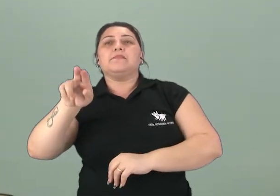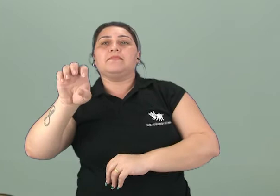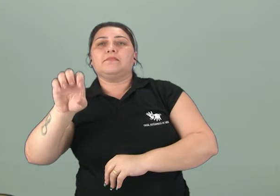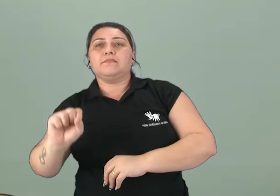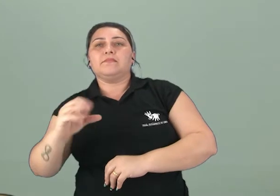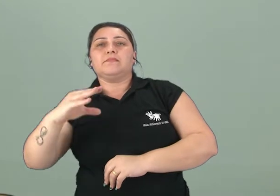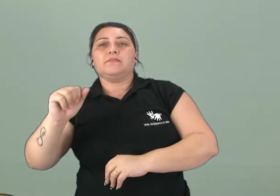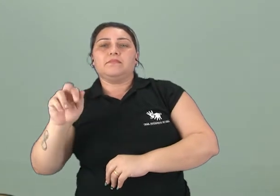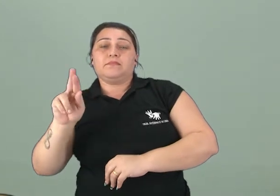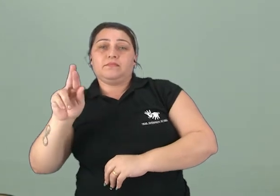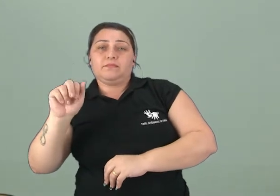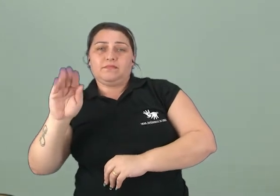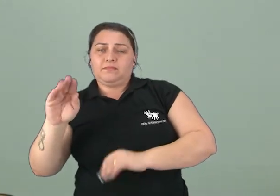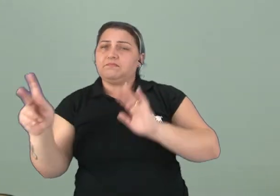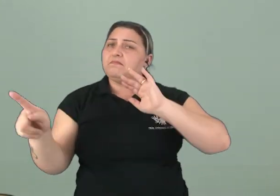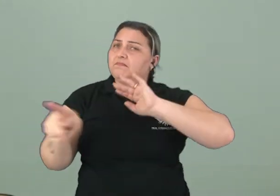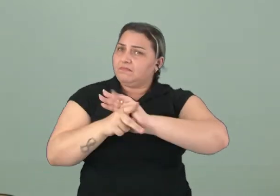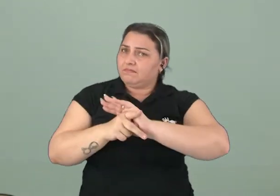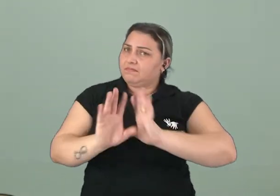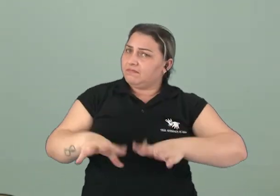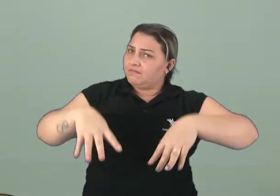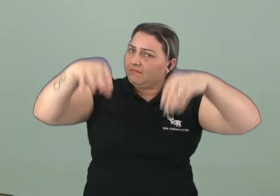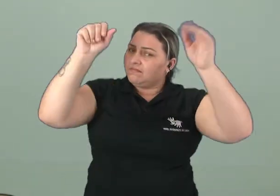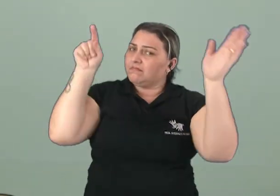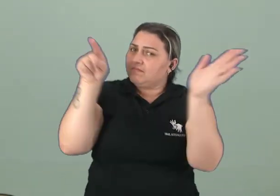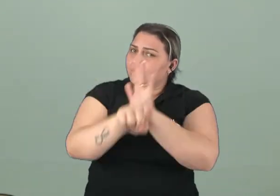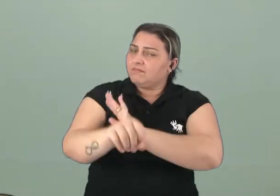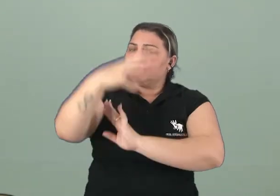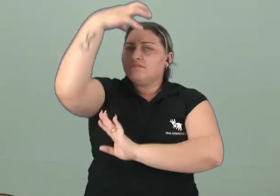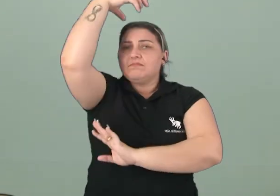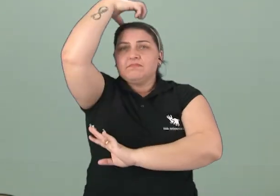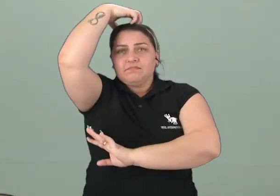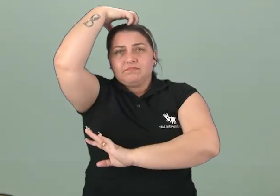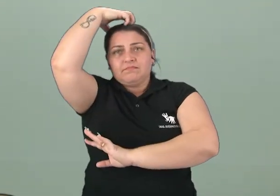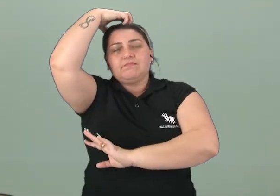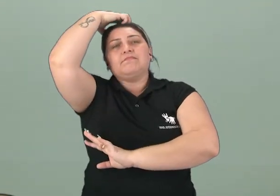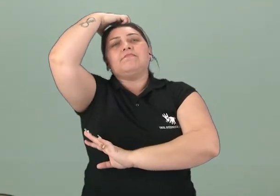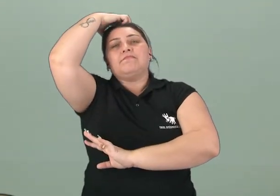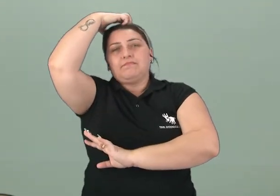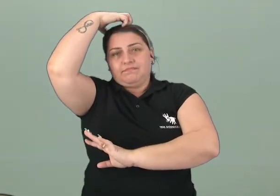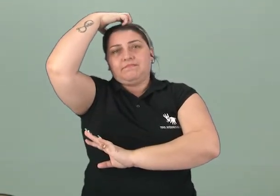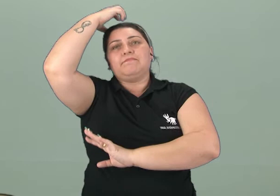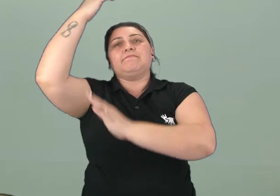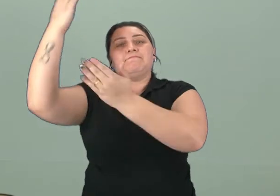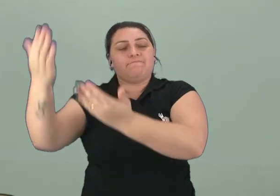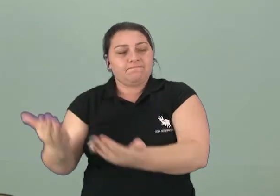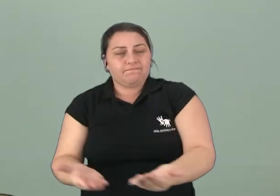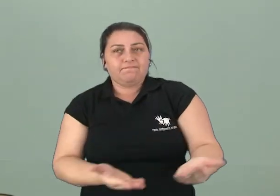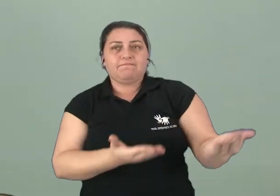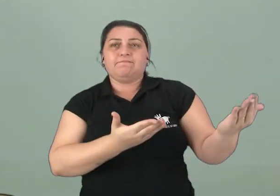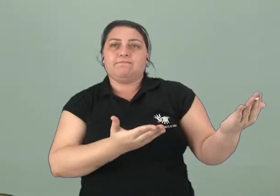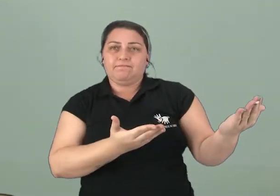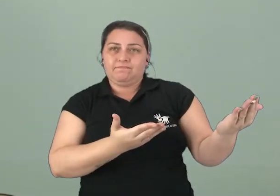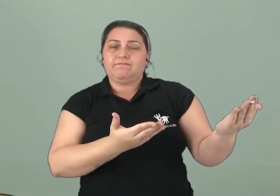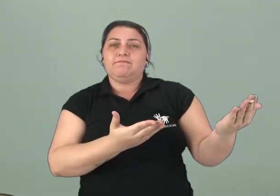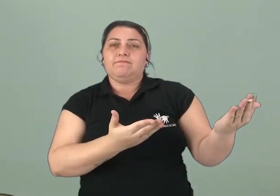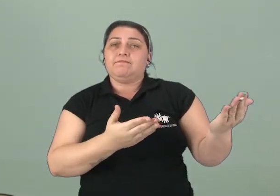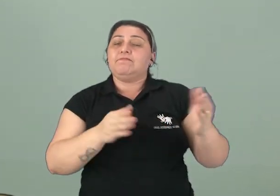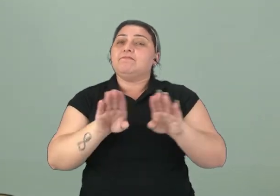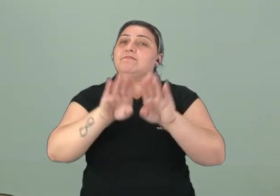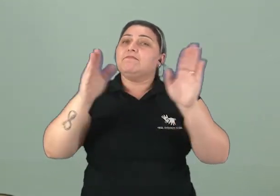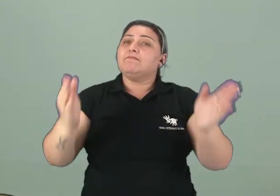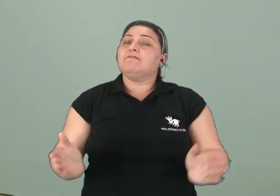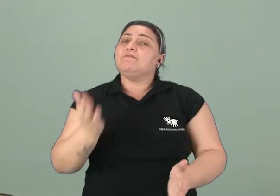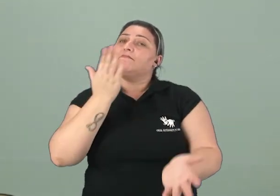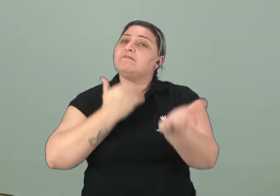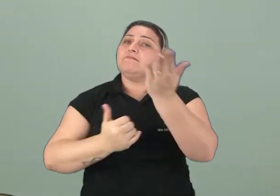também esse Castelo dele pertence exclamou repase entrar entraram Então se puseram à mesa